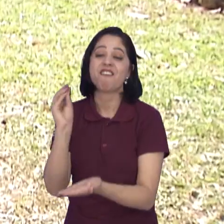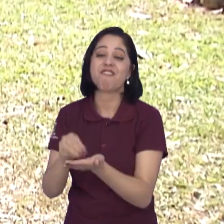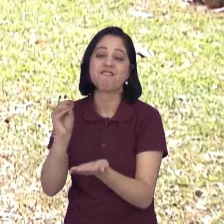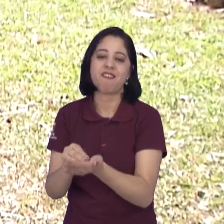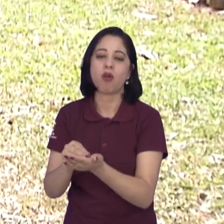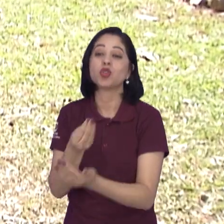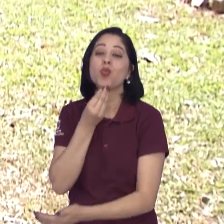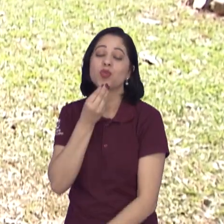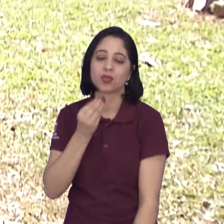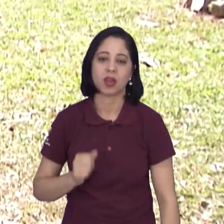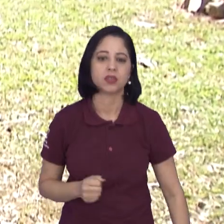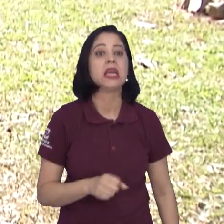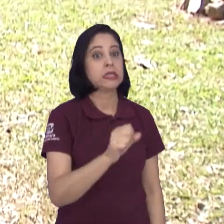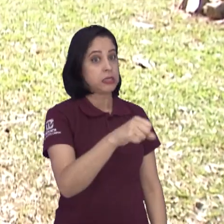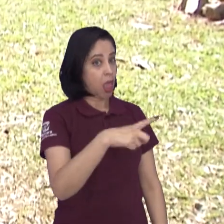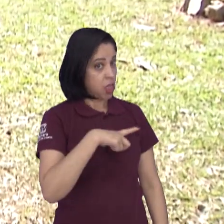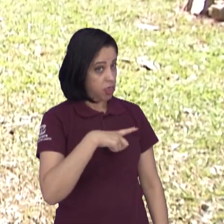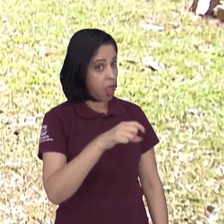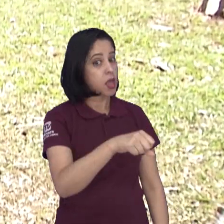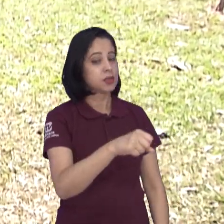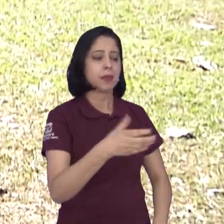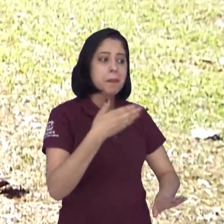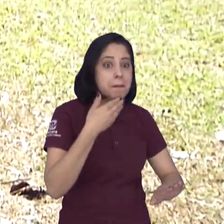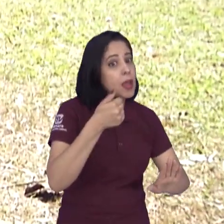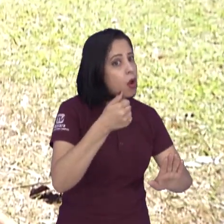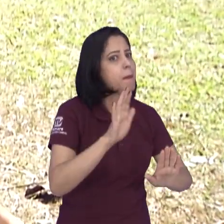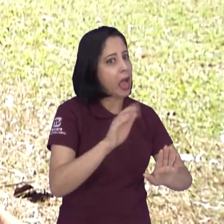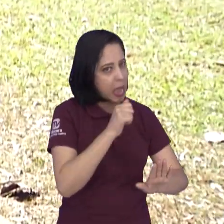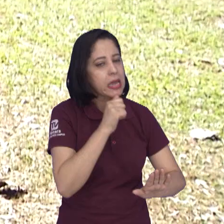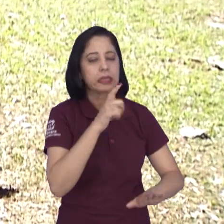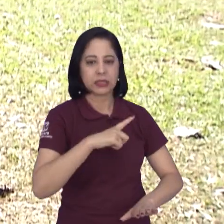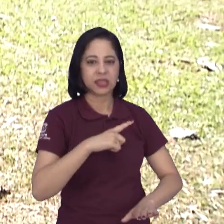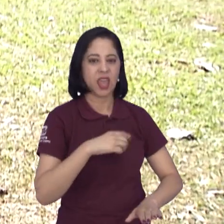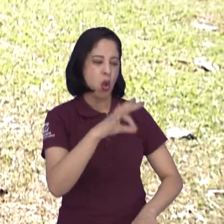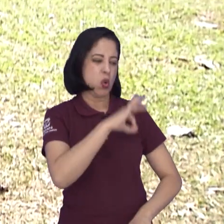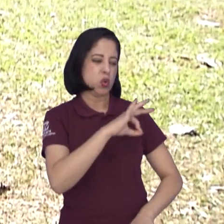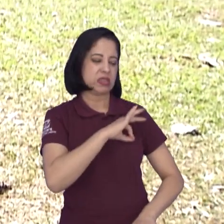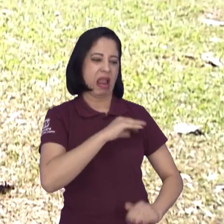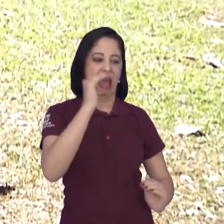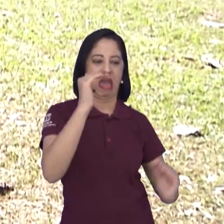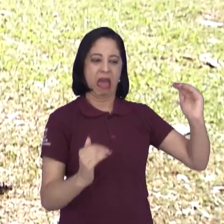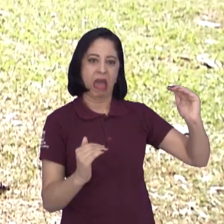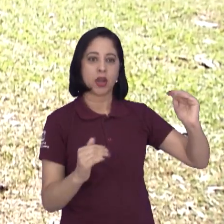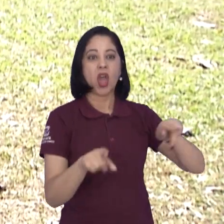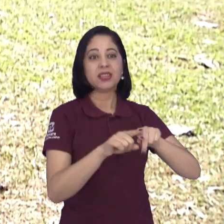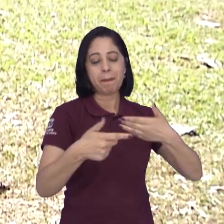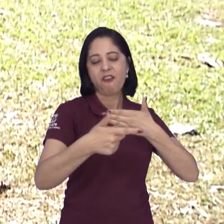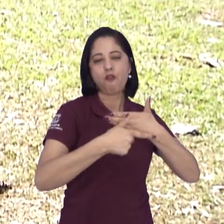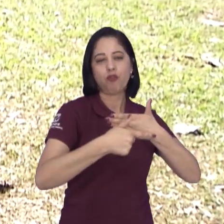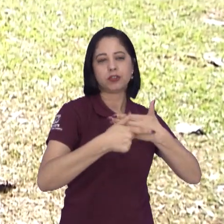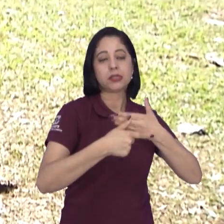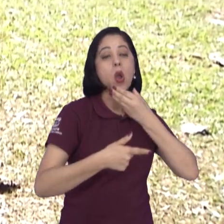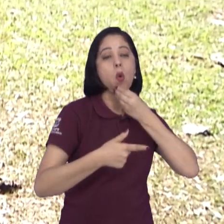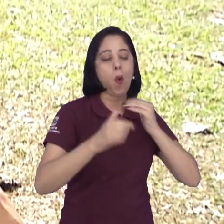sim. Eu ainda acho que existe. Ainda melhorou, mas ainda existe. Diferença de salário, posição, de cargos,